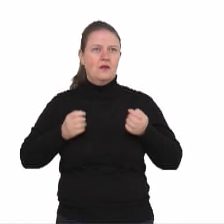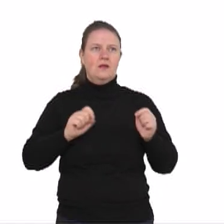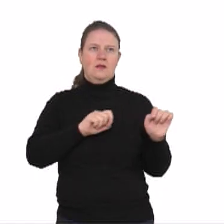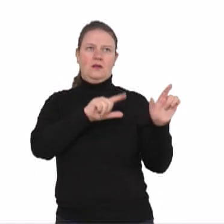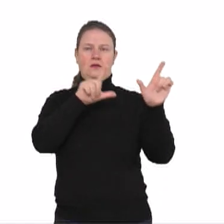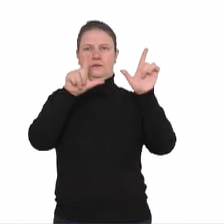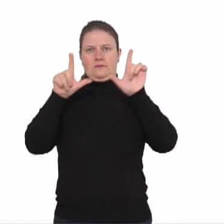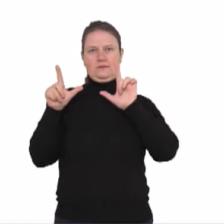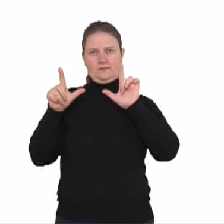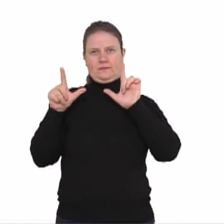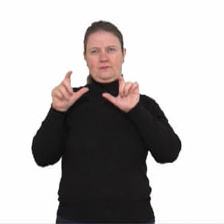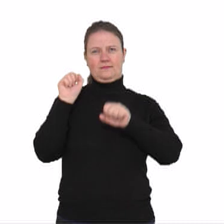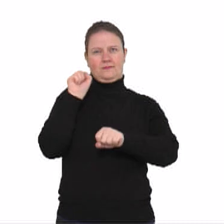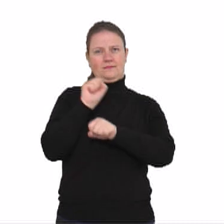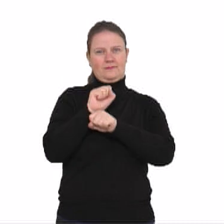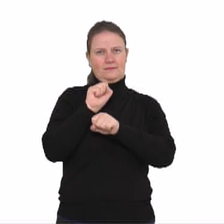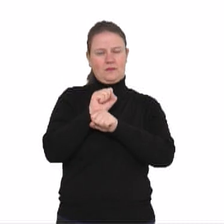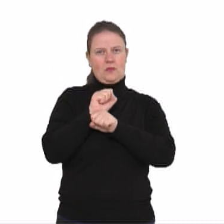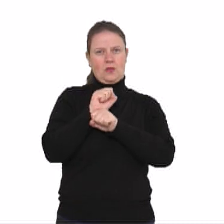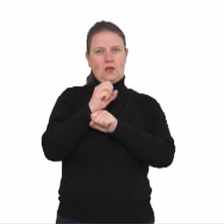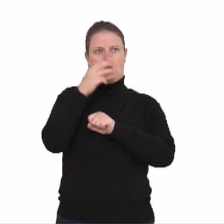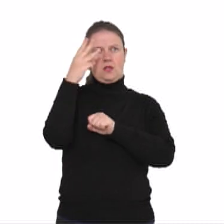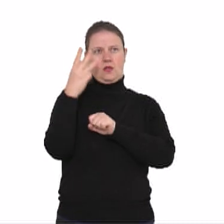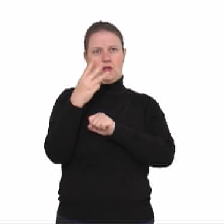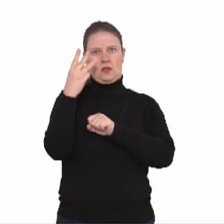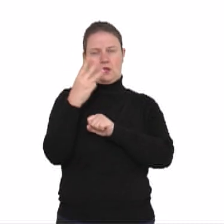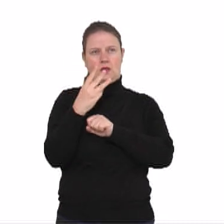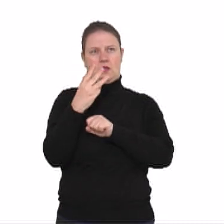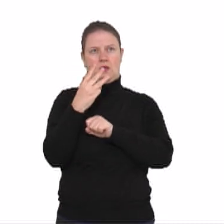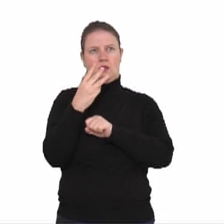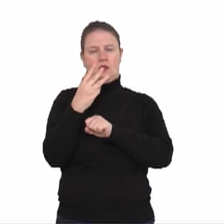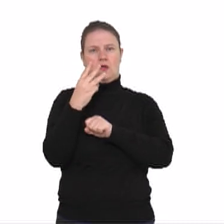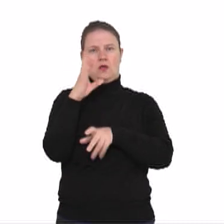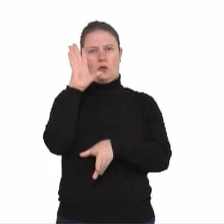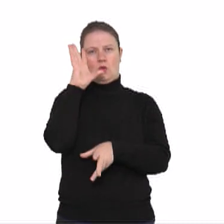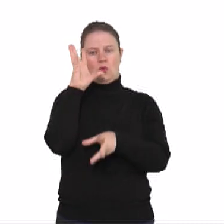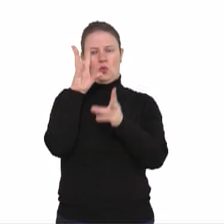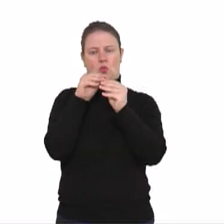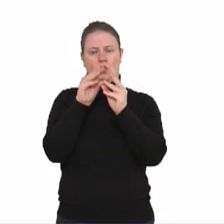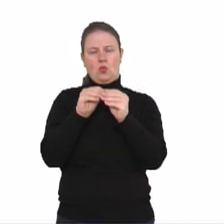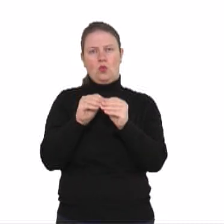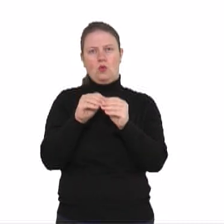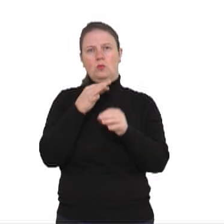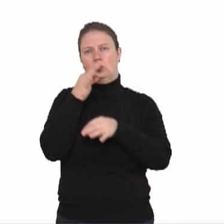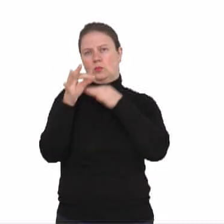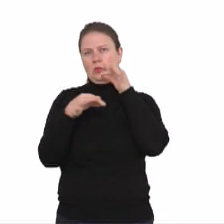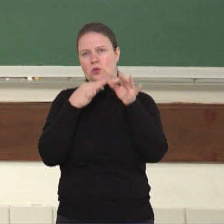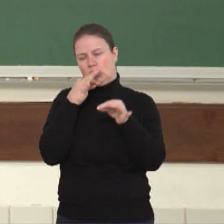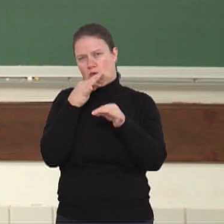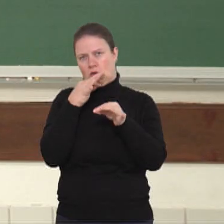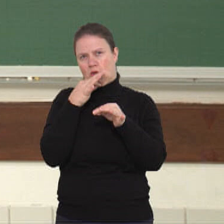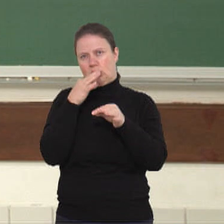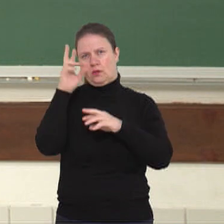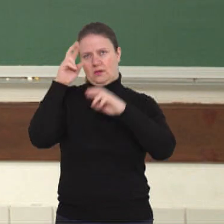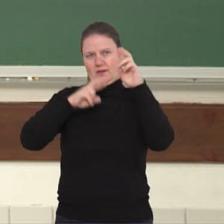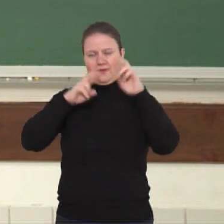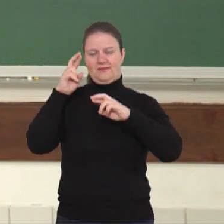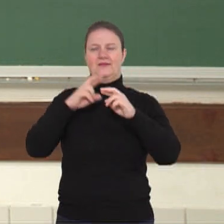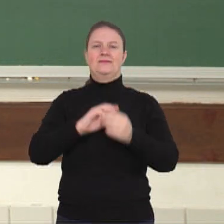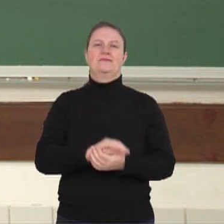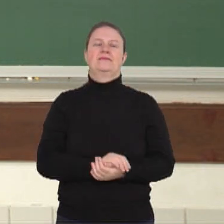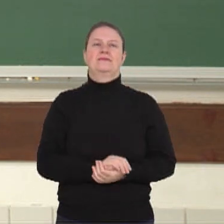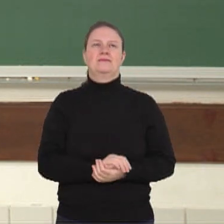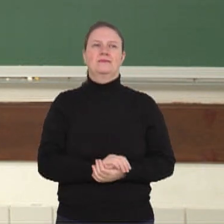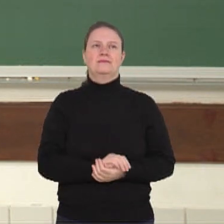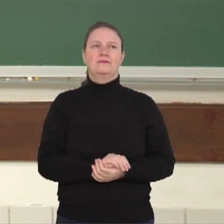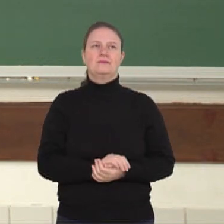slide, e aí você vai me dizer, vai colocar ali, ó, 3, a parte o resumo e opinião, você vai analisar. Vou colocar para